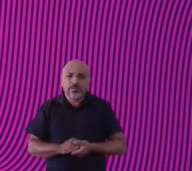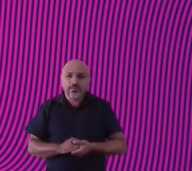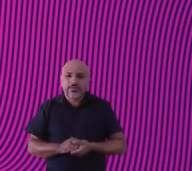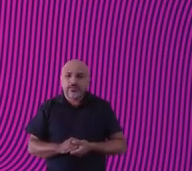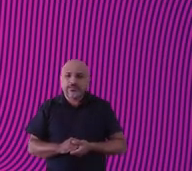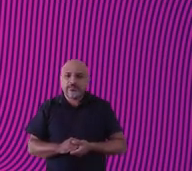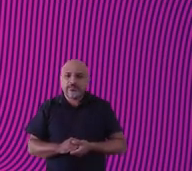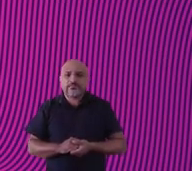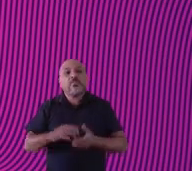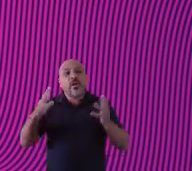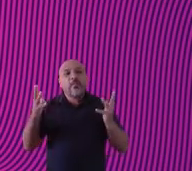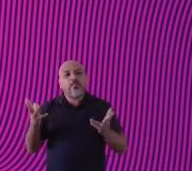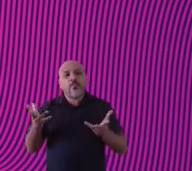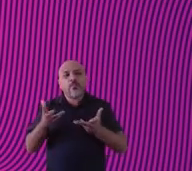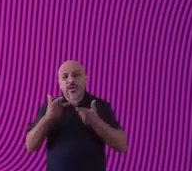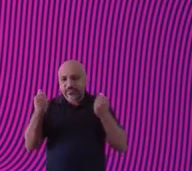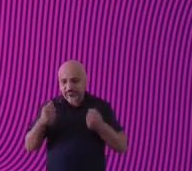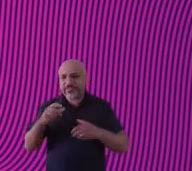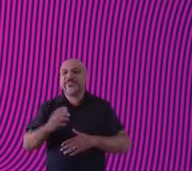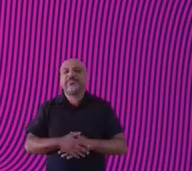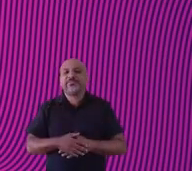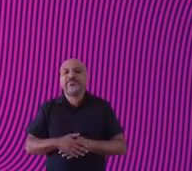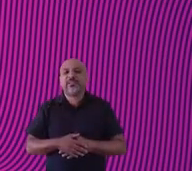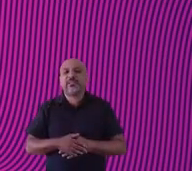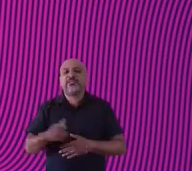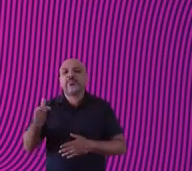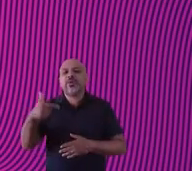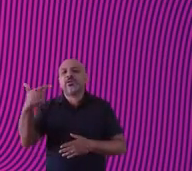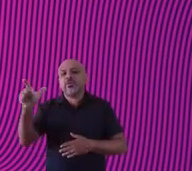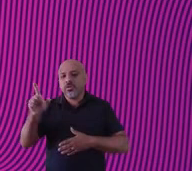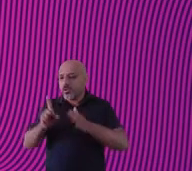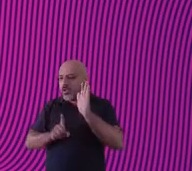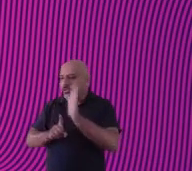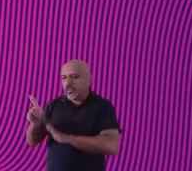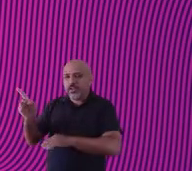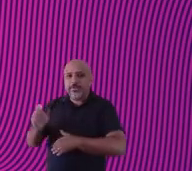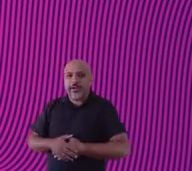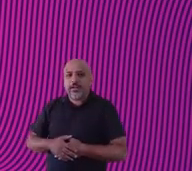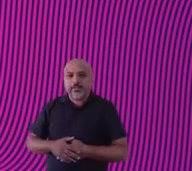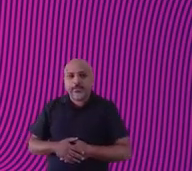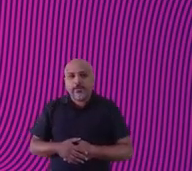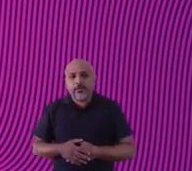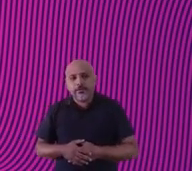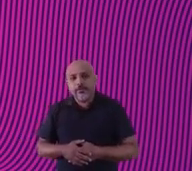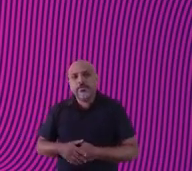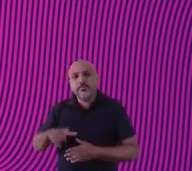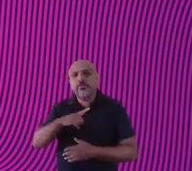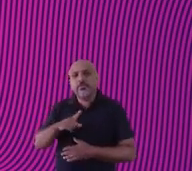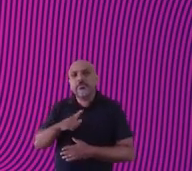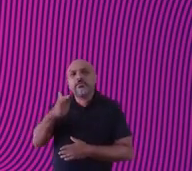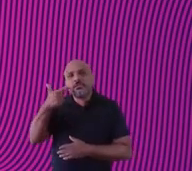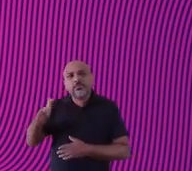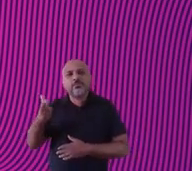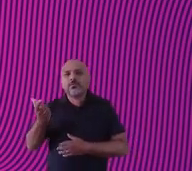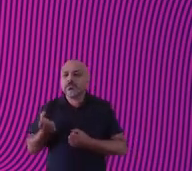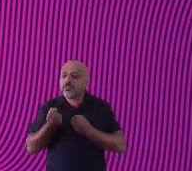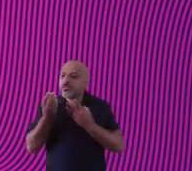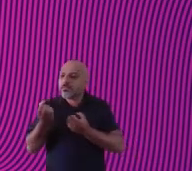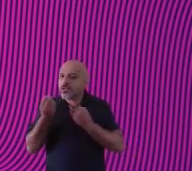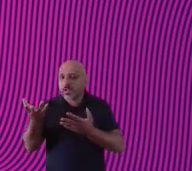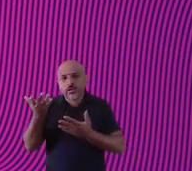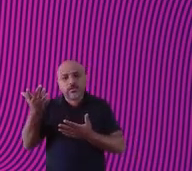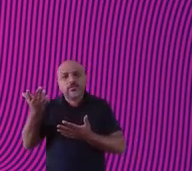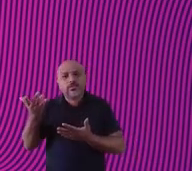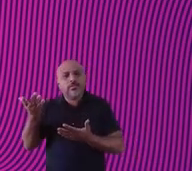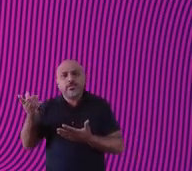que maravilha Ângelo mais uma pergunta da você obviamente tá por dentro de todos os dados e o que eu tenho visto